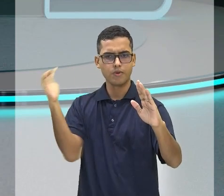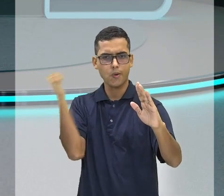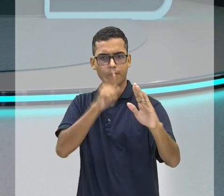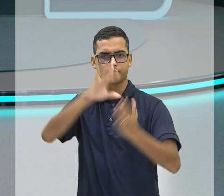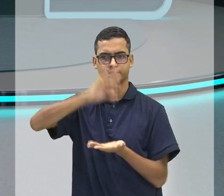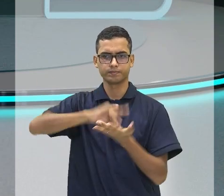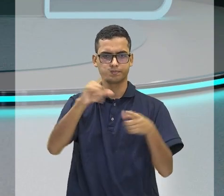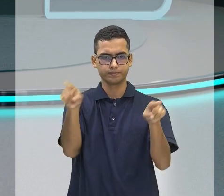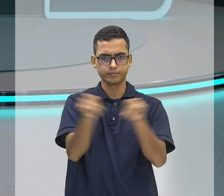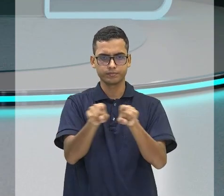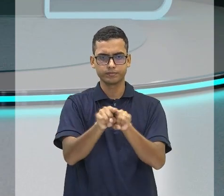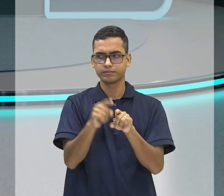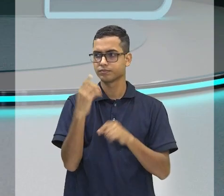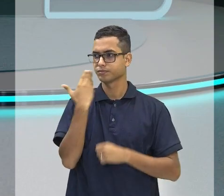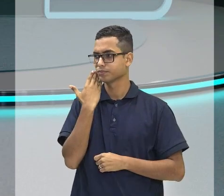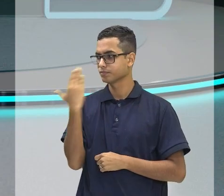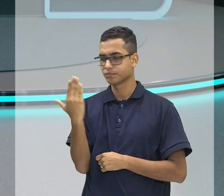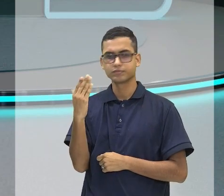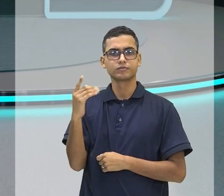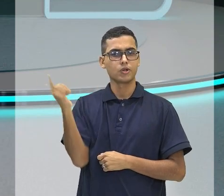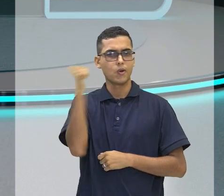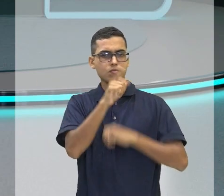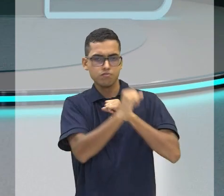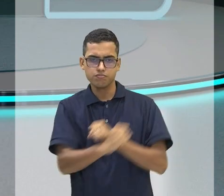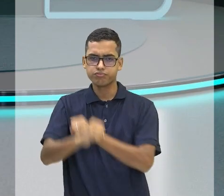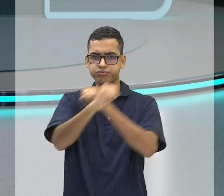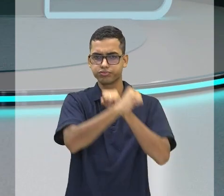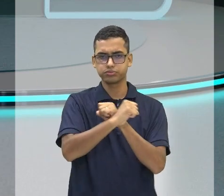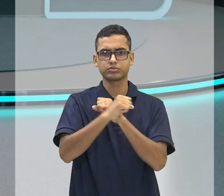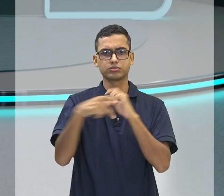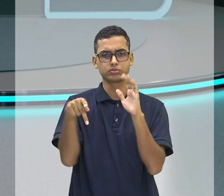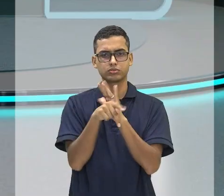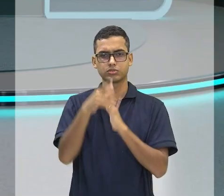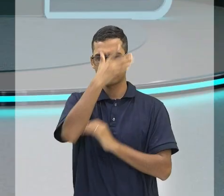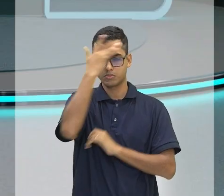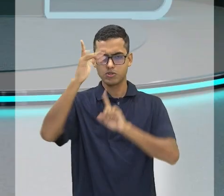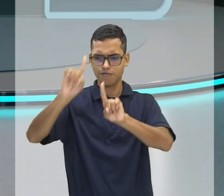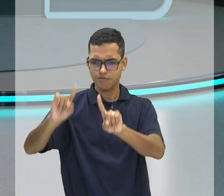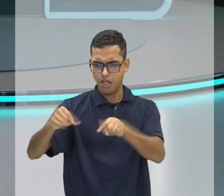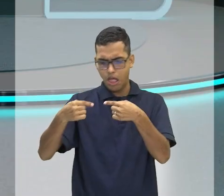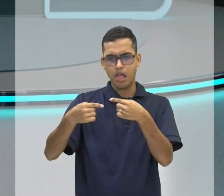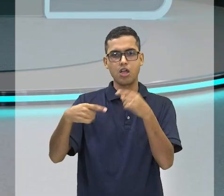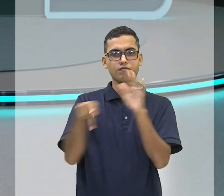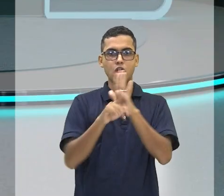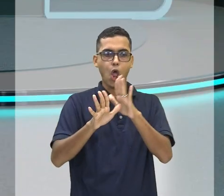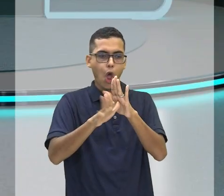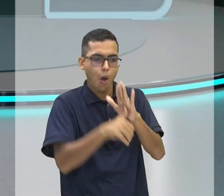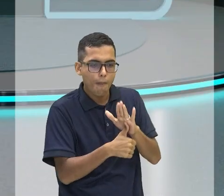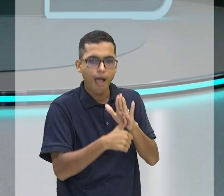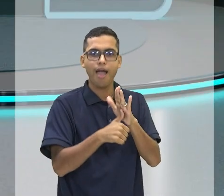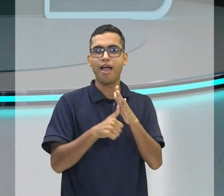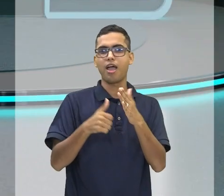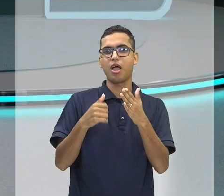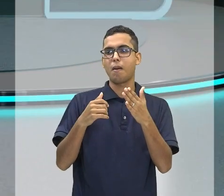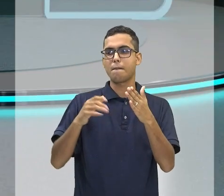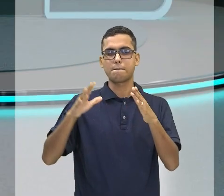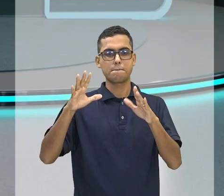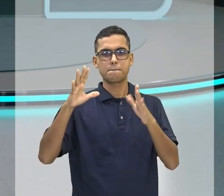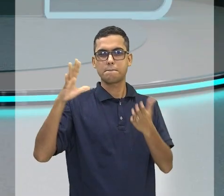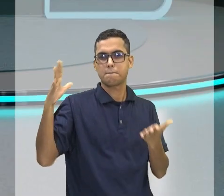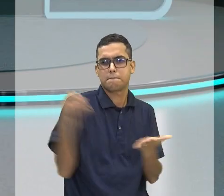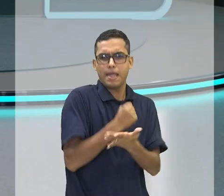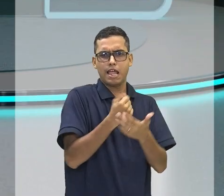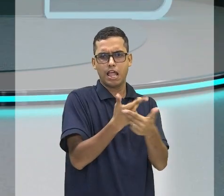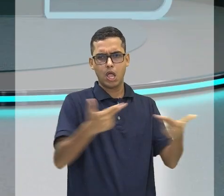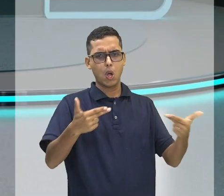aqui. Isso, para se defender de saques e assaltos, ou seja, eles aprenderam